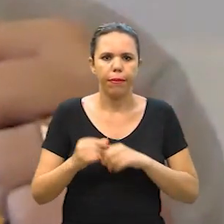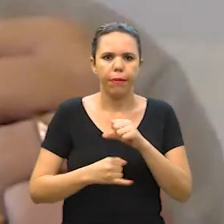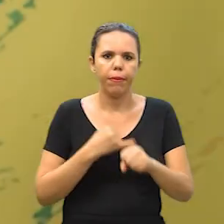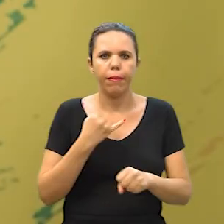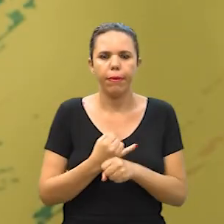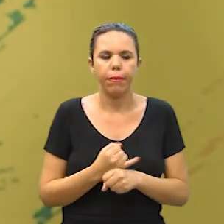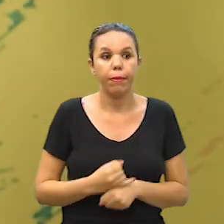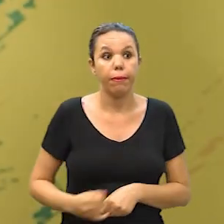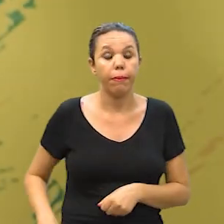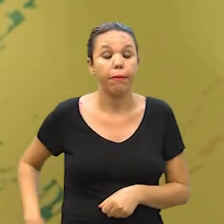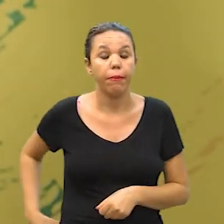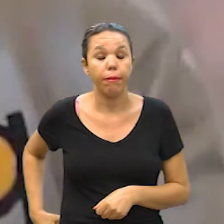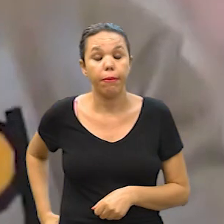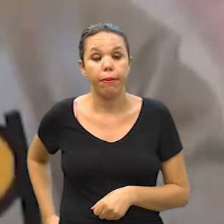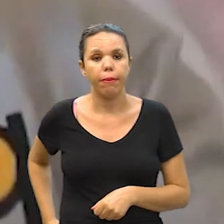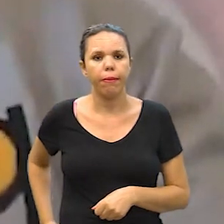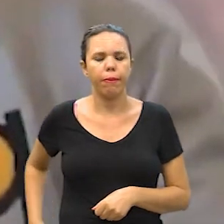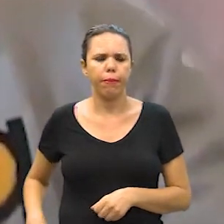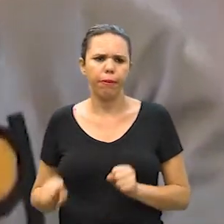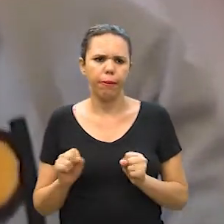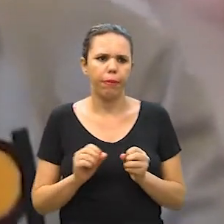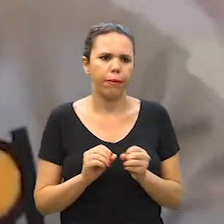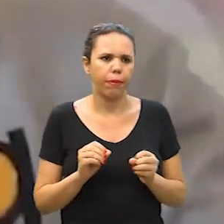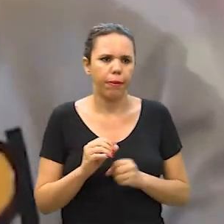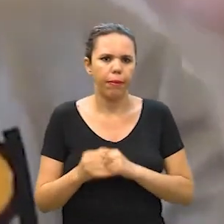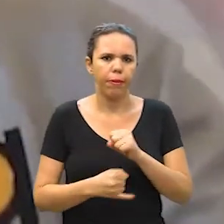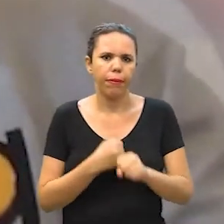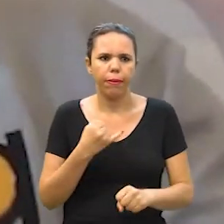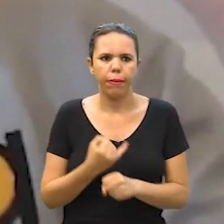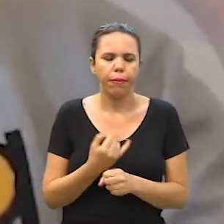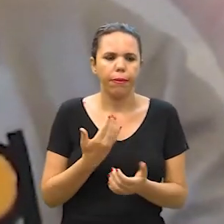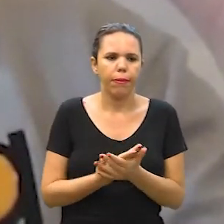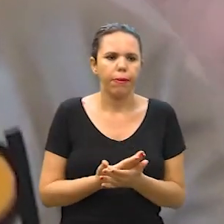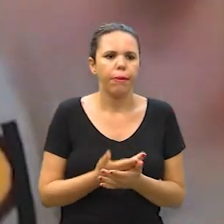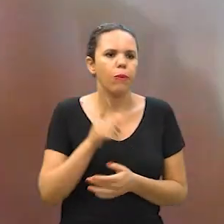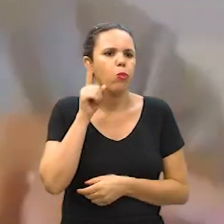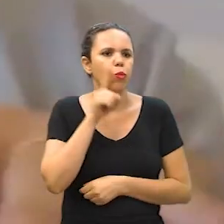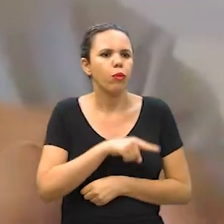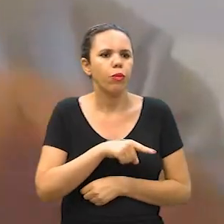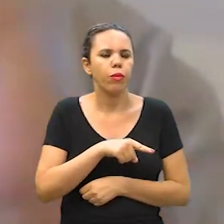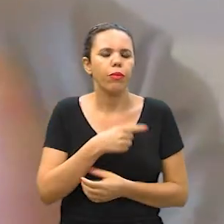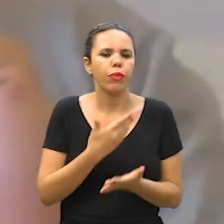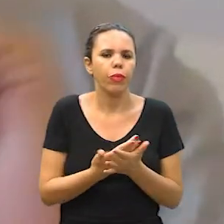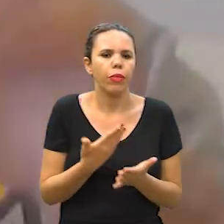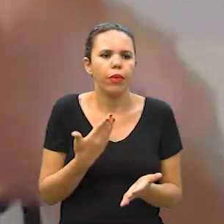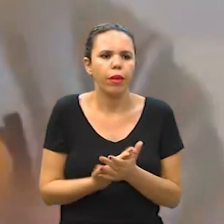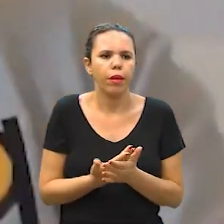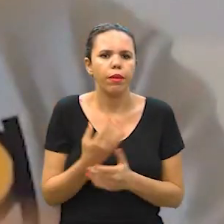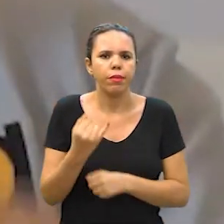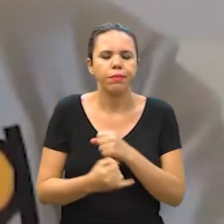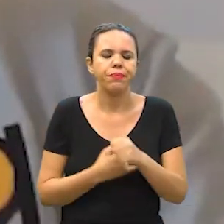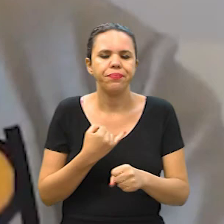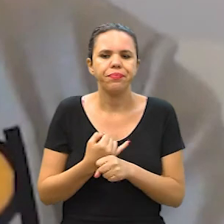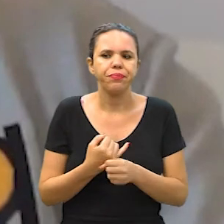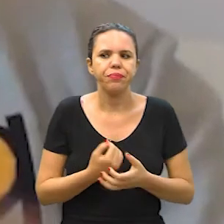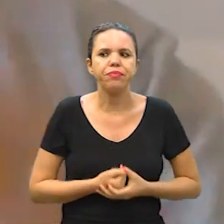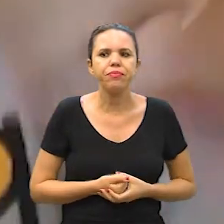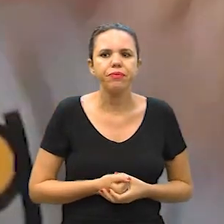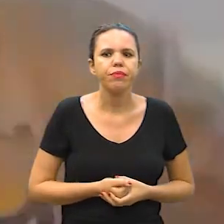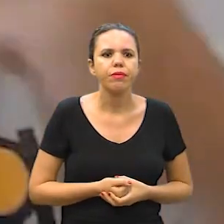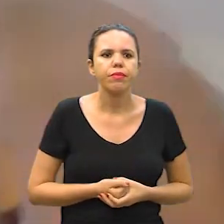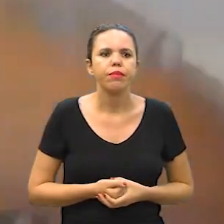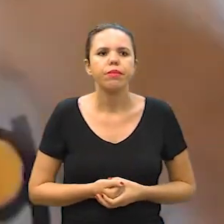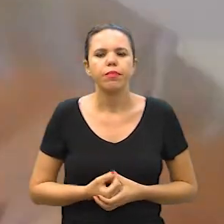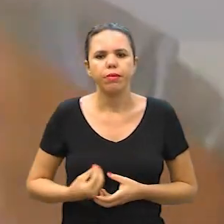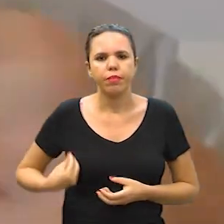online. Olha só. Ou seja, você pode fazer o high school dos Estados Unidos estudando por plataformas online. Você